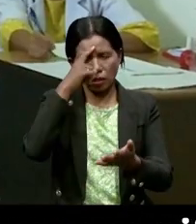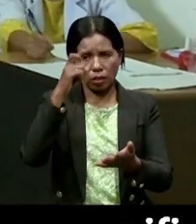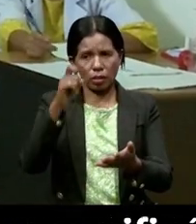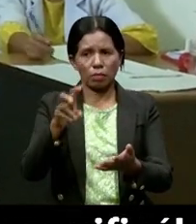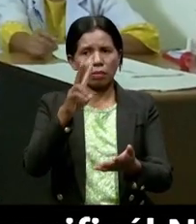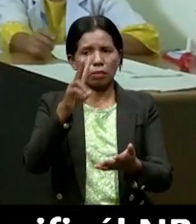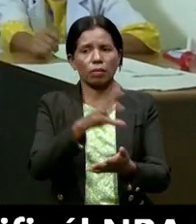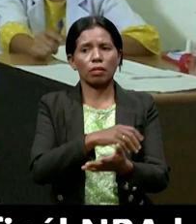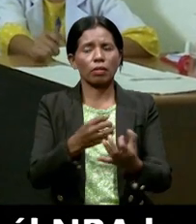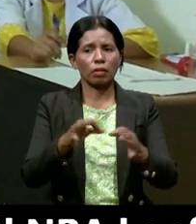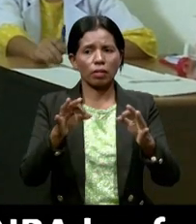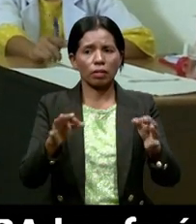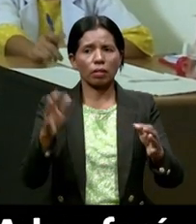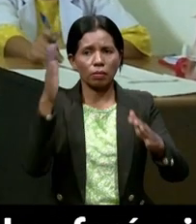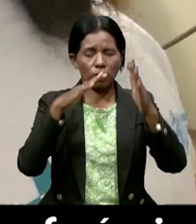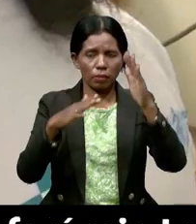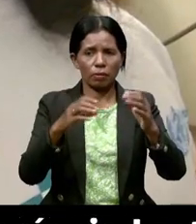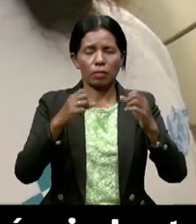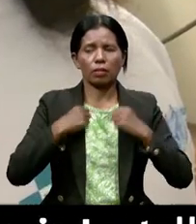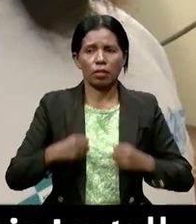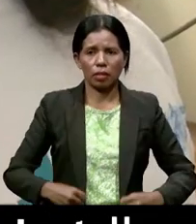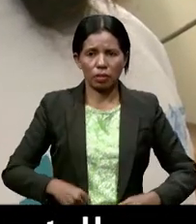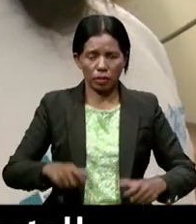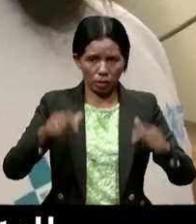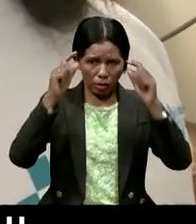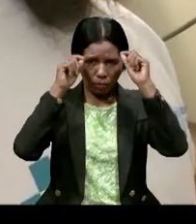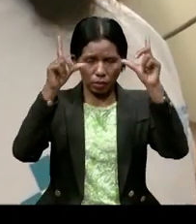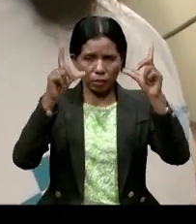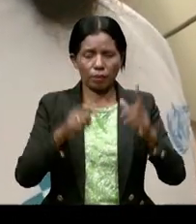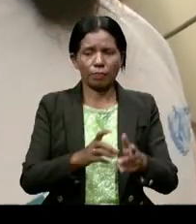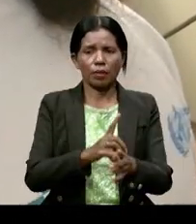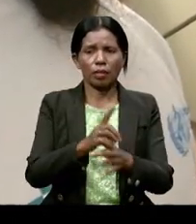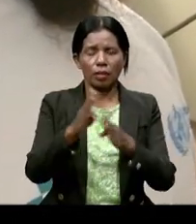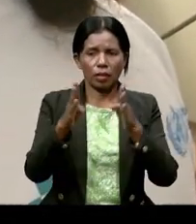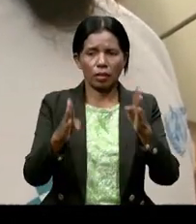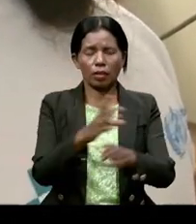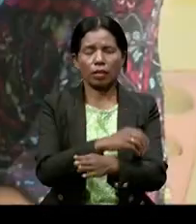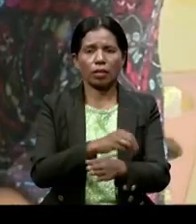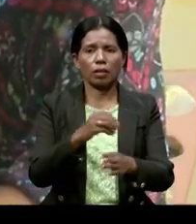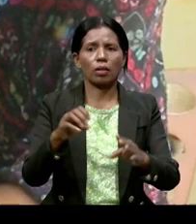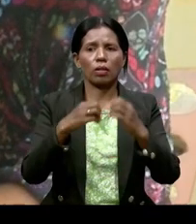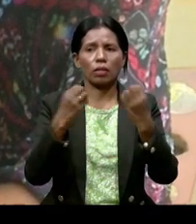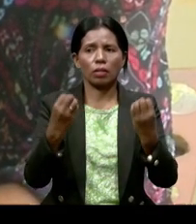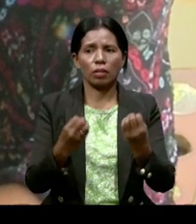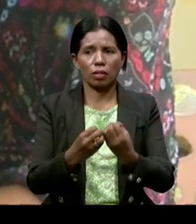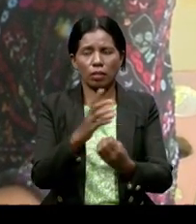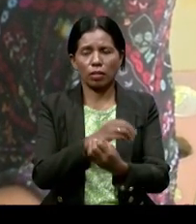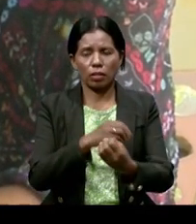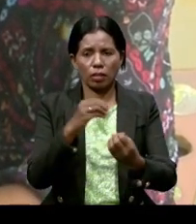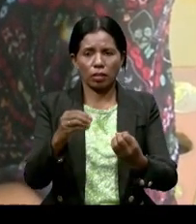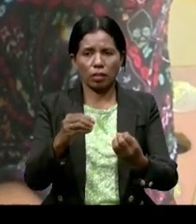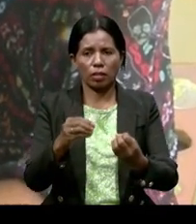ruané determinante para o progresso saúde e a Timor-Leste. Diretor Executivo Fórum Organização